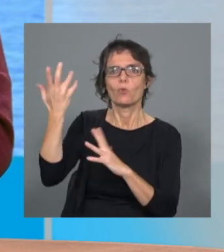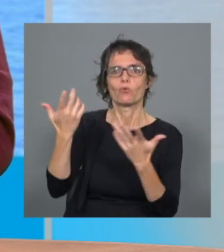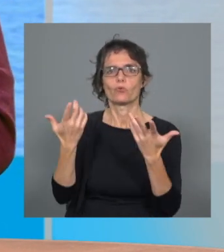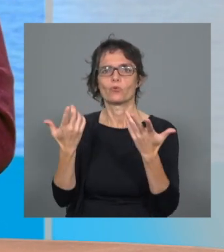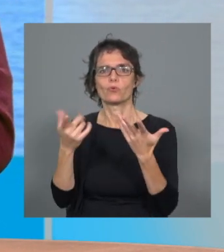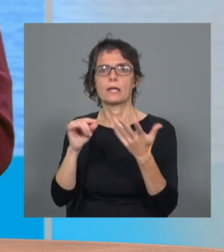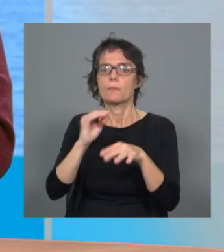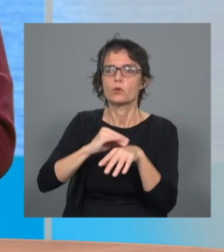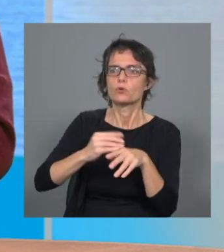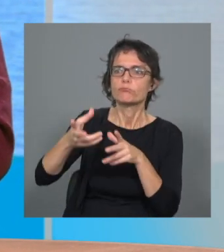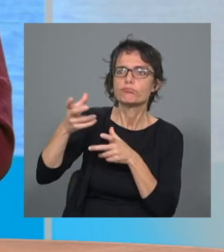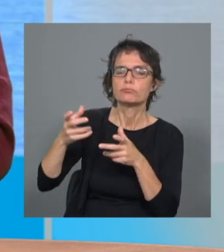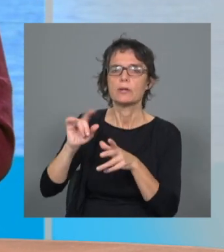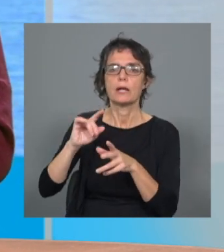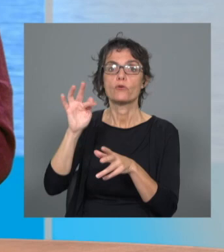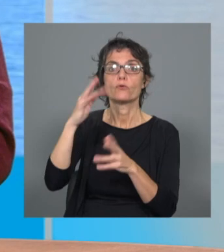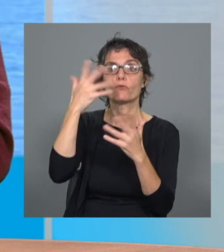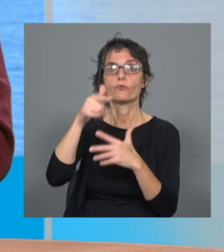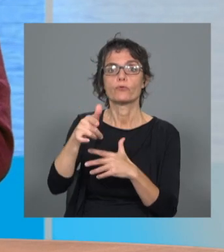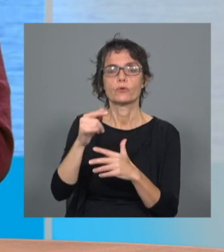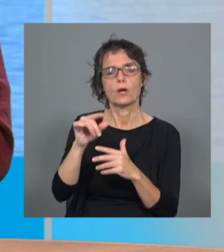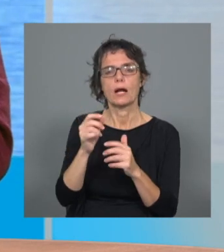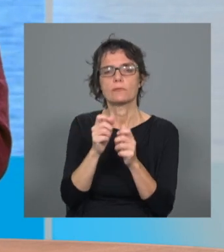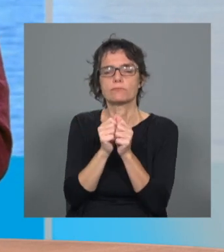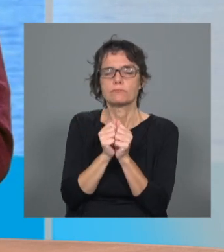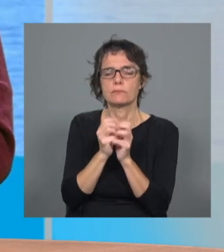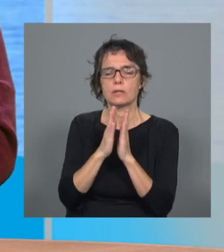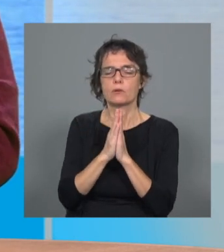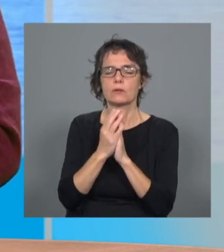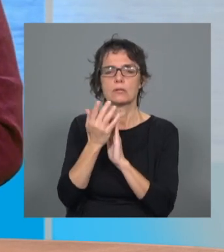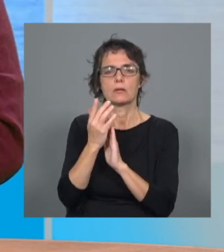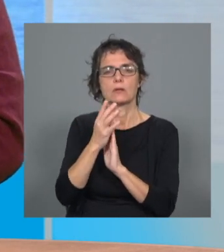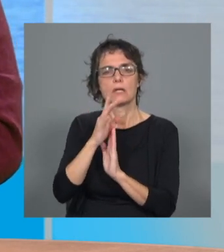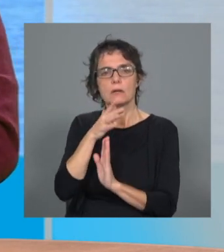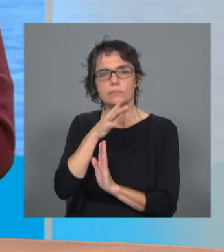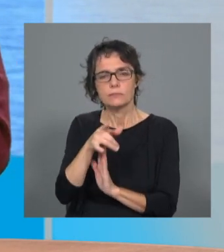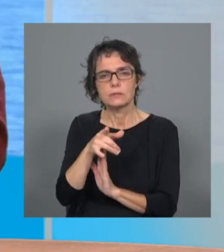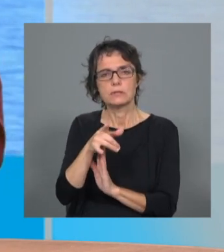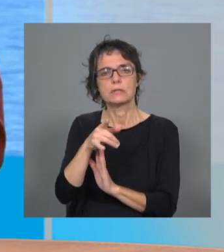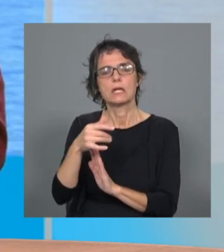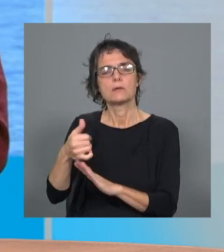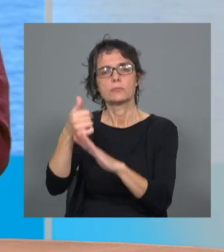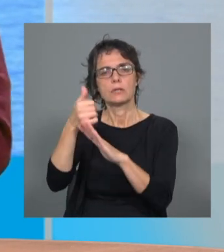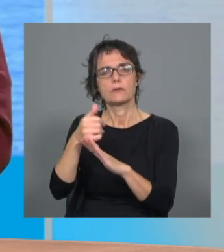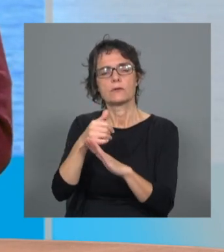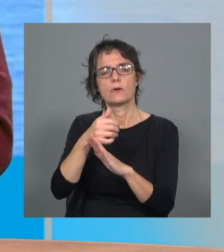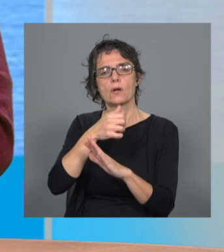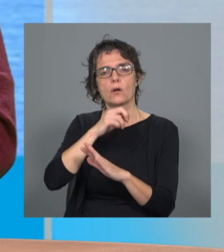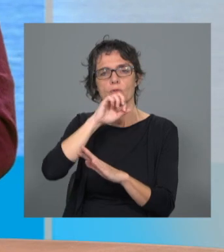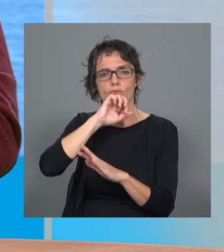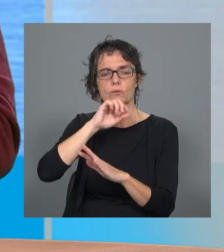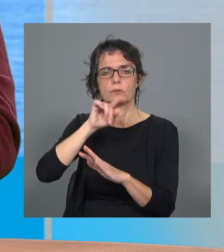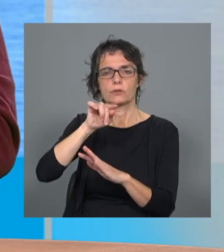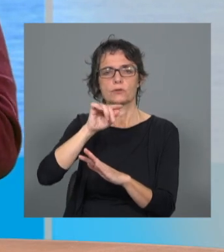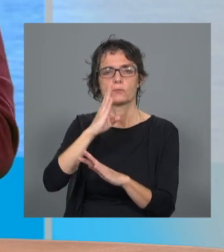irá culminar no final da noite com um momento de adoração eucarística que será presidido pelo nosso Bispo Dom José Ornelas. E,